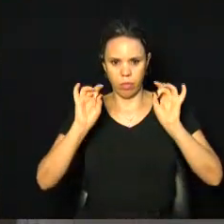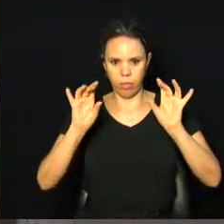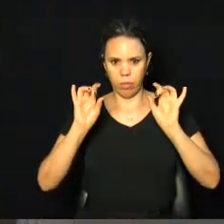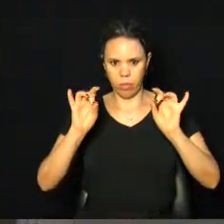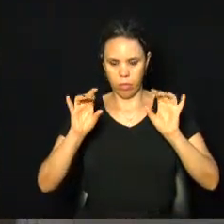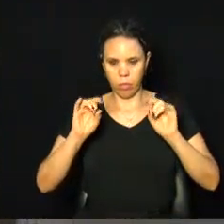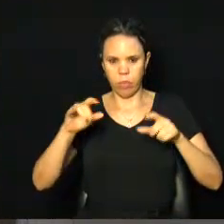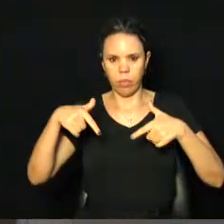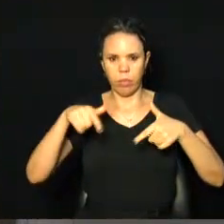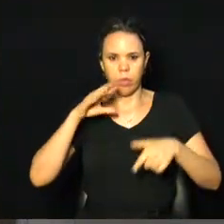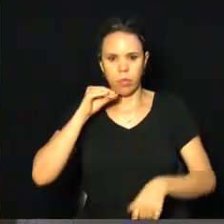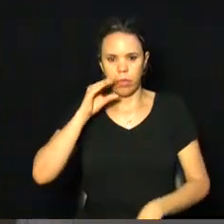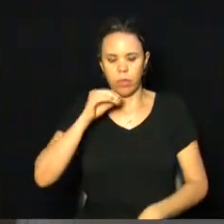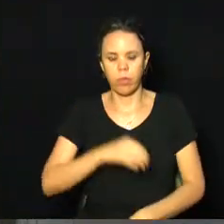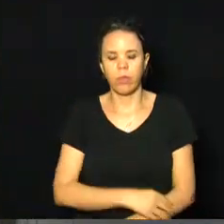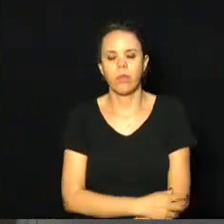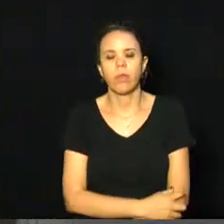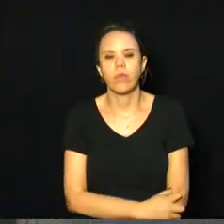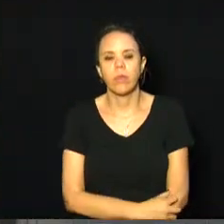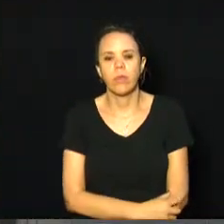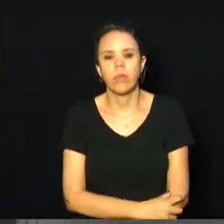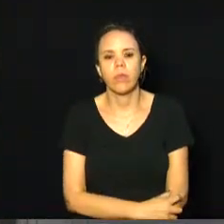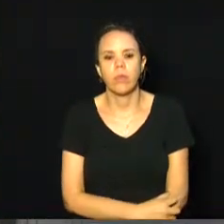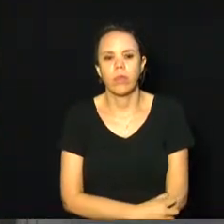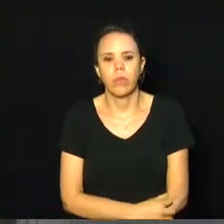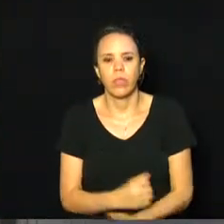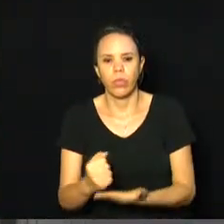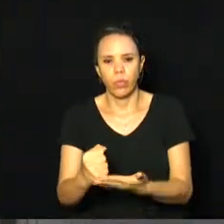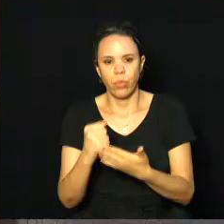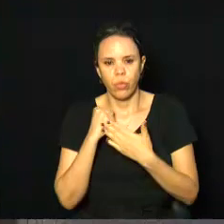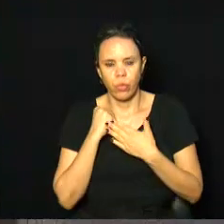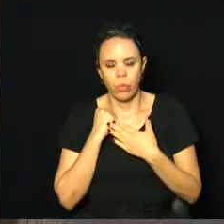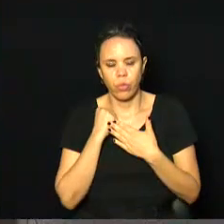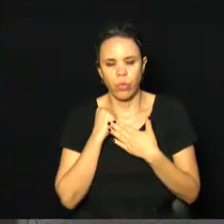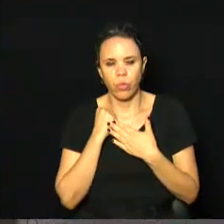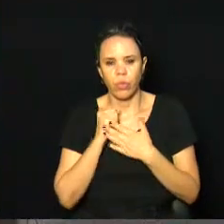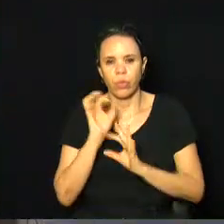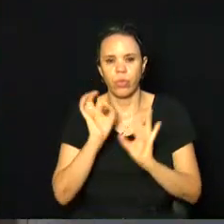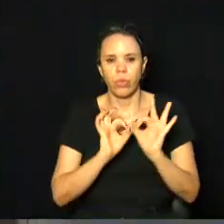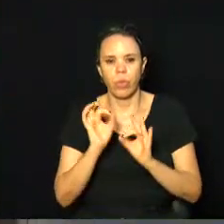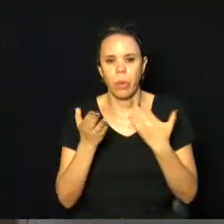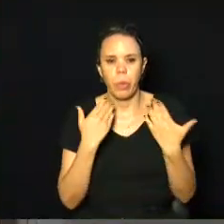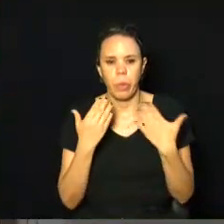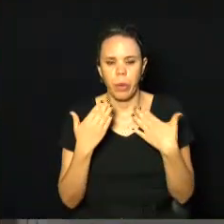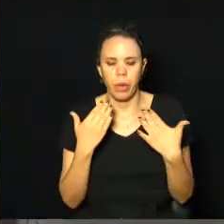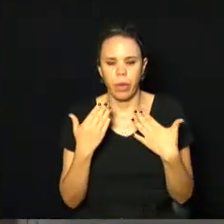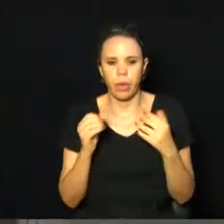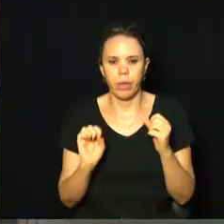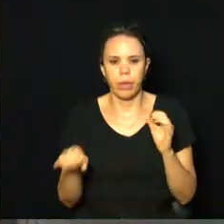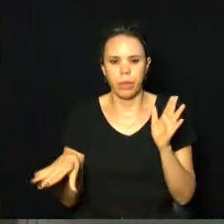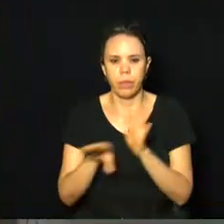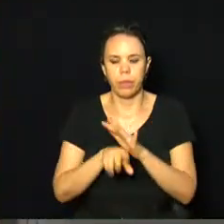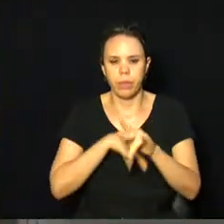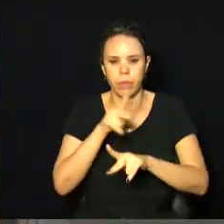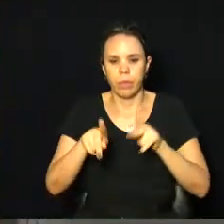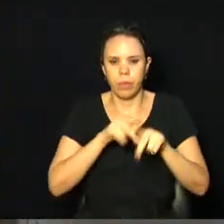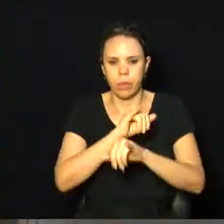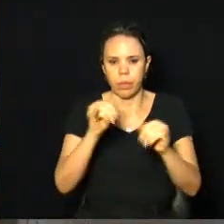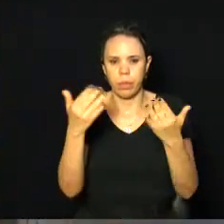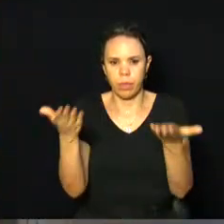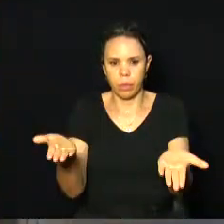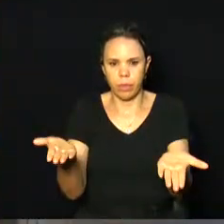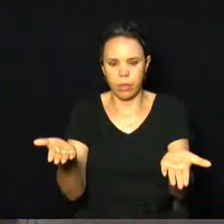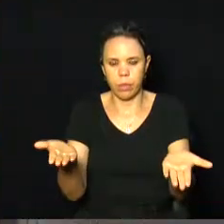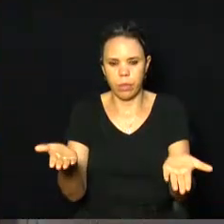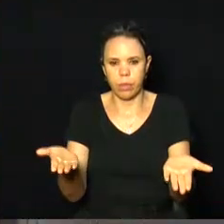aos trabalhadores aqui do cerimonial, que nos ajudam a fazer com que esse debate possa chegar até você aí